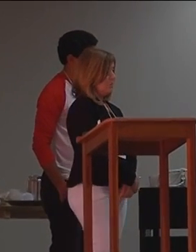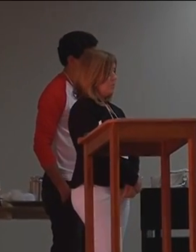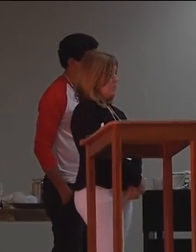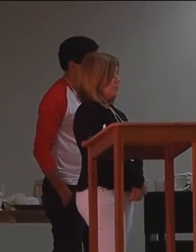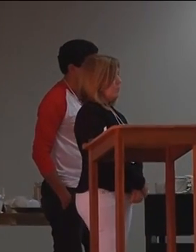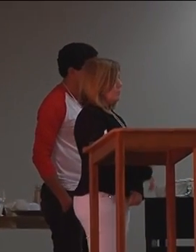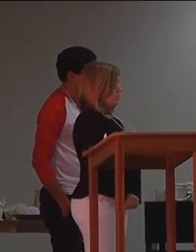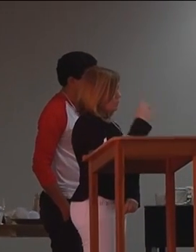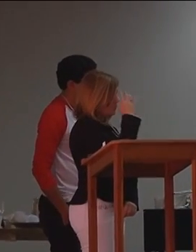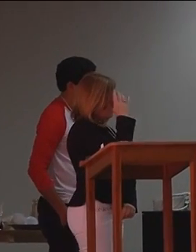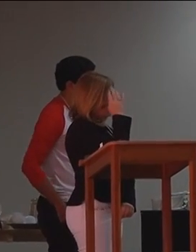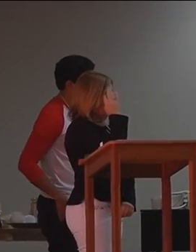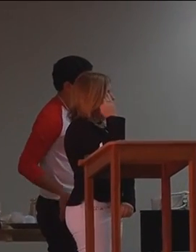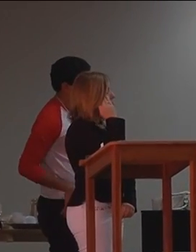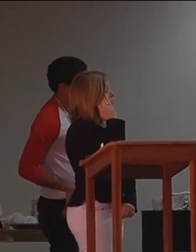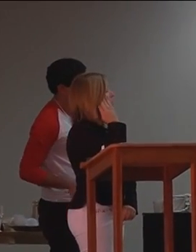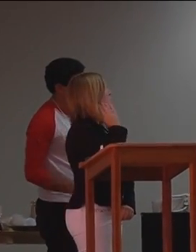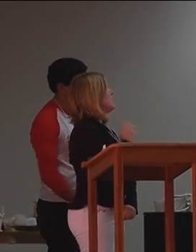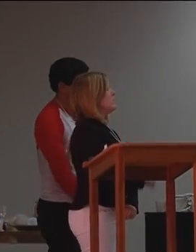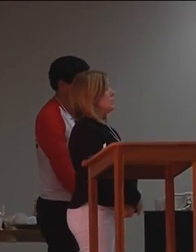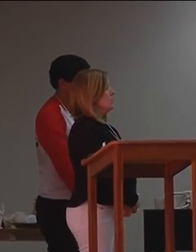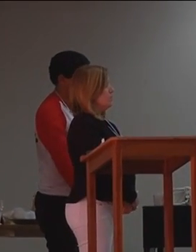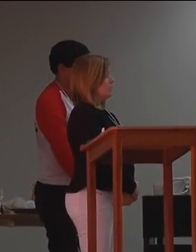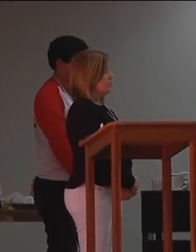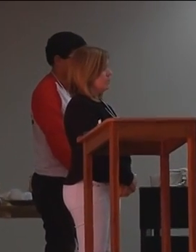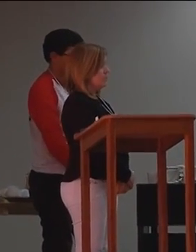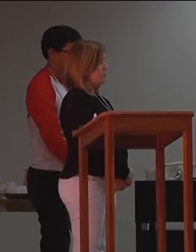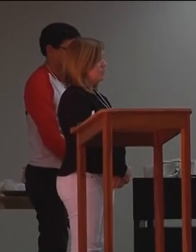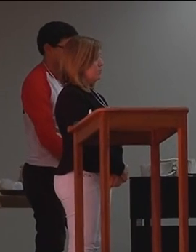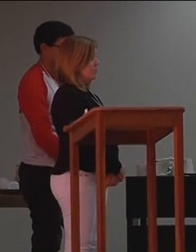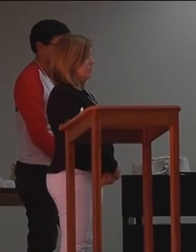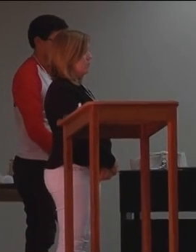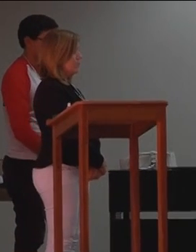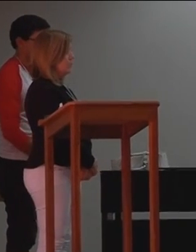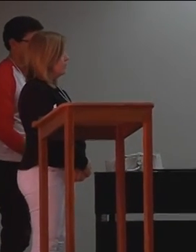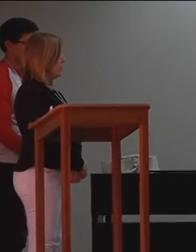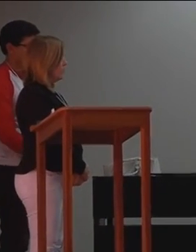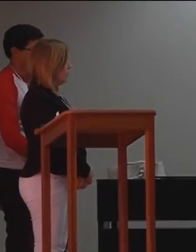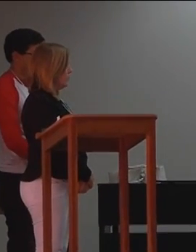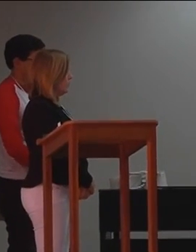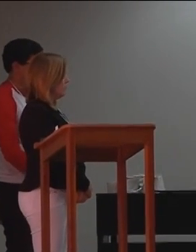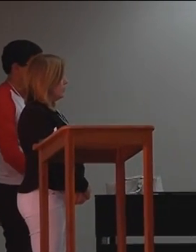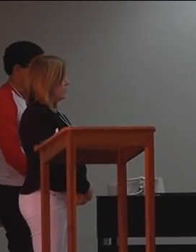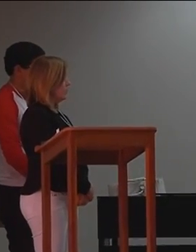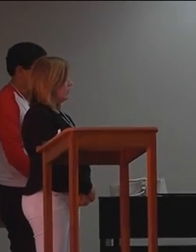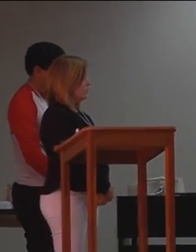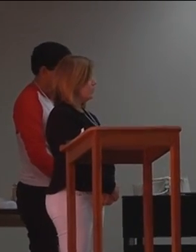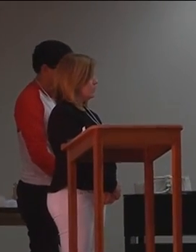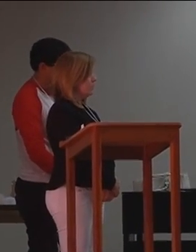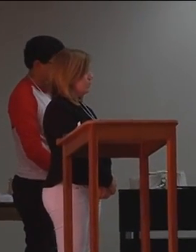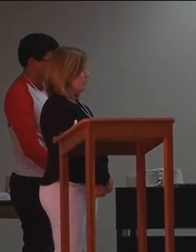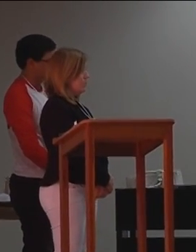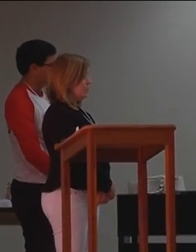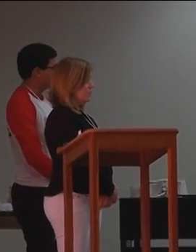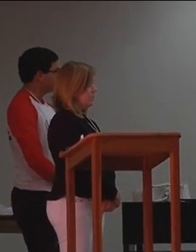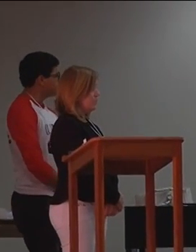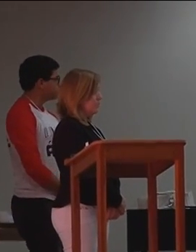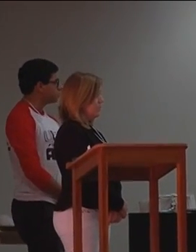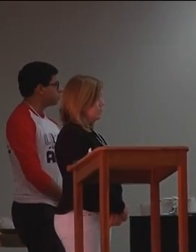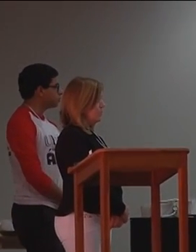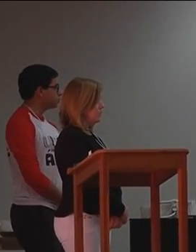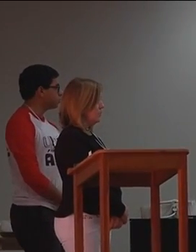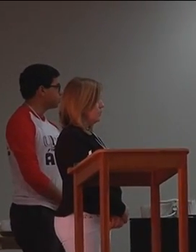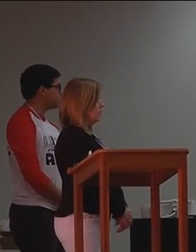IFPE. Nós passamos de R$700 mil há alguns anos atrás para mais de 16 milhões de